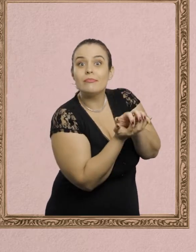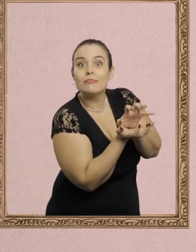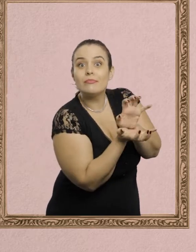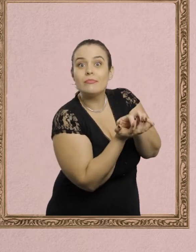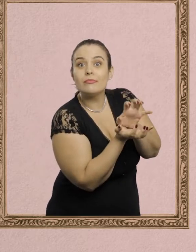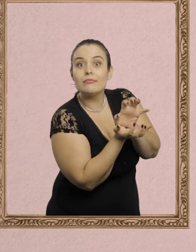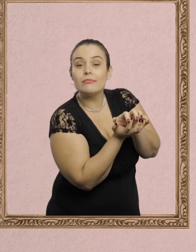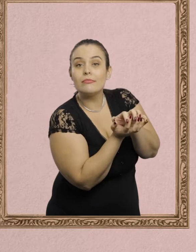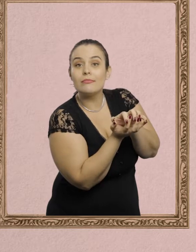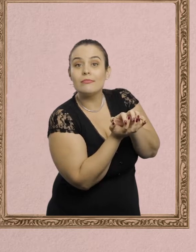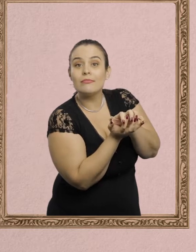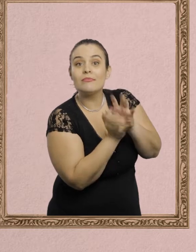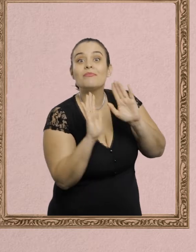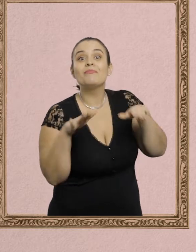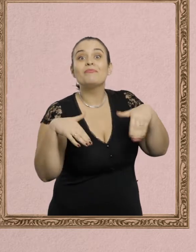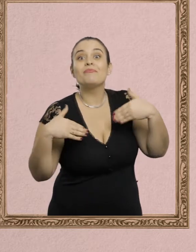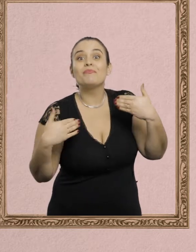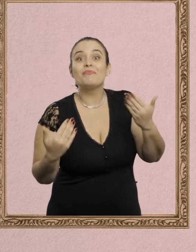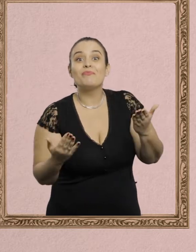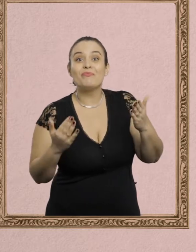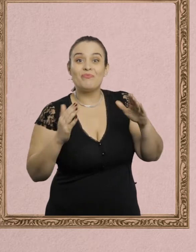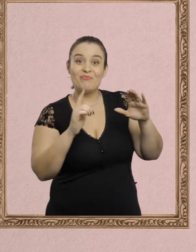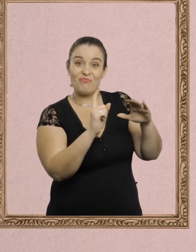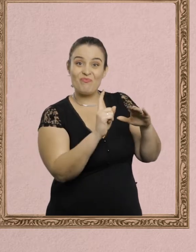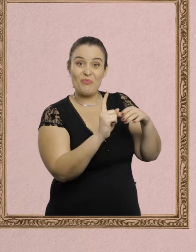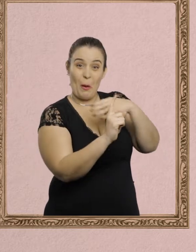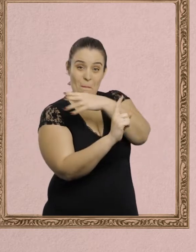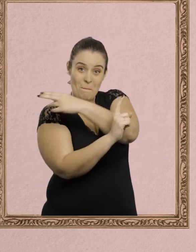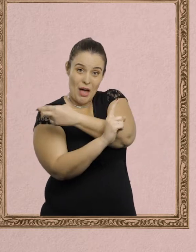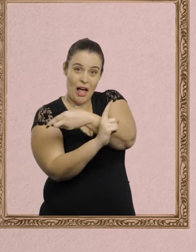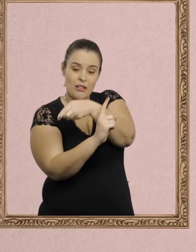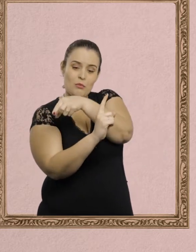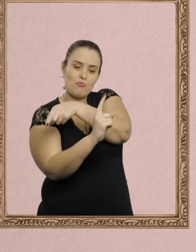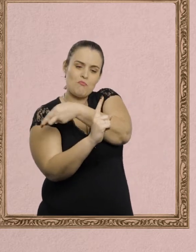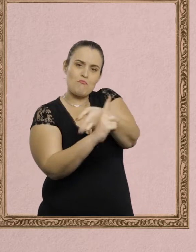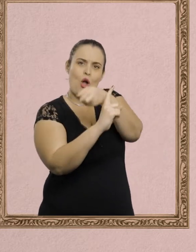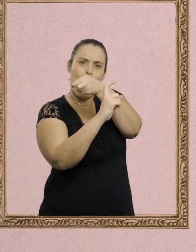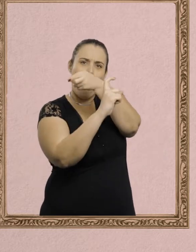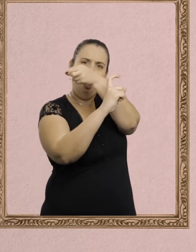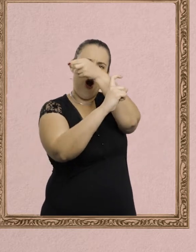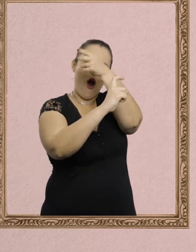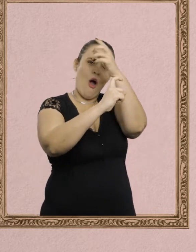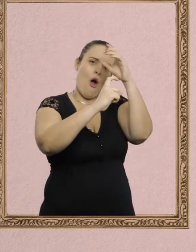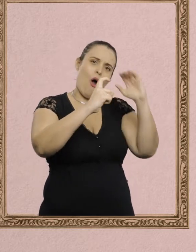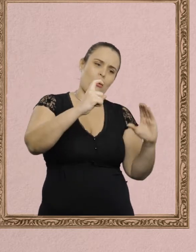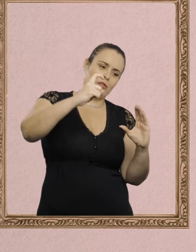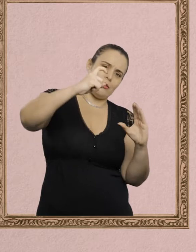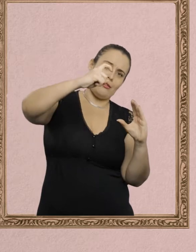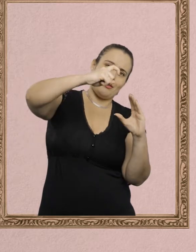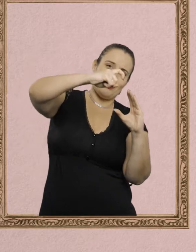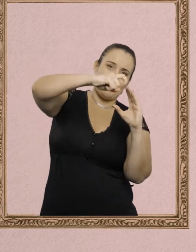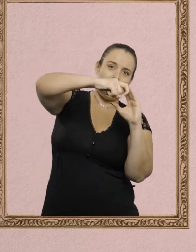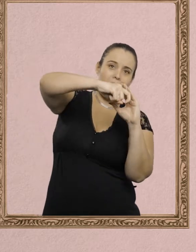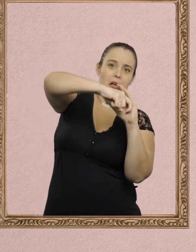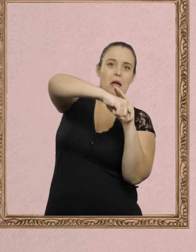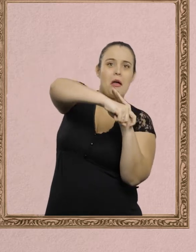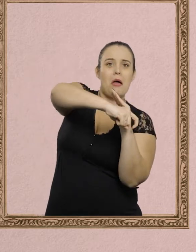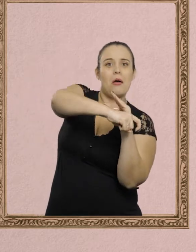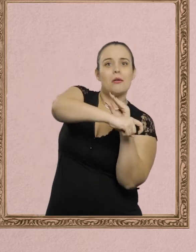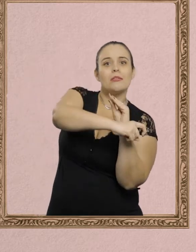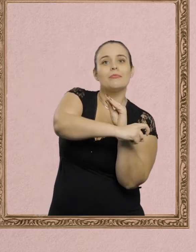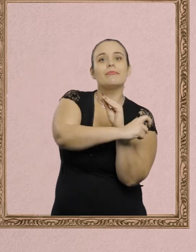estava lá embaixo. Então Peter chutou o Capitão Gancho. Gancho caiu na boca do